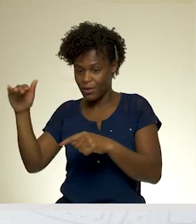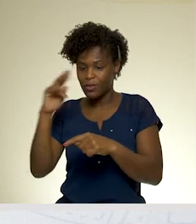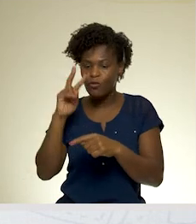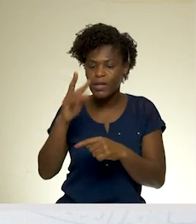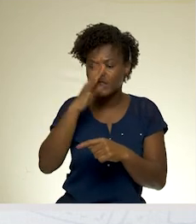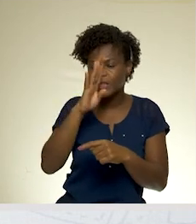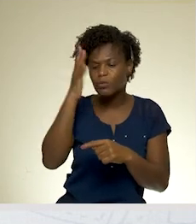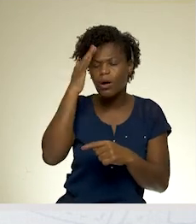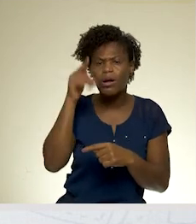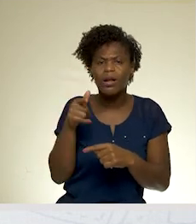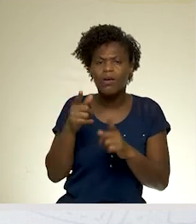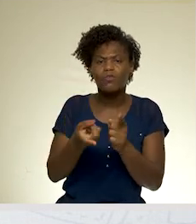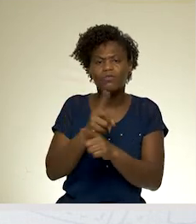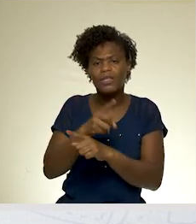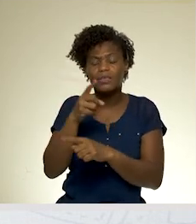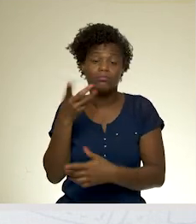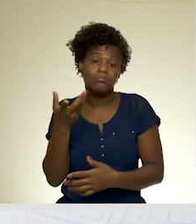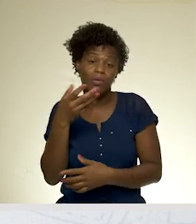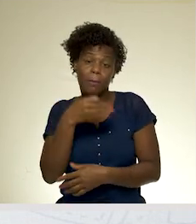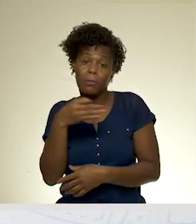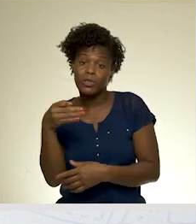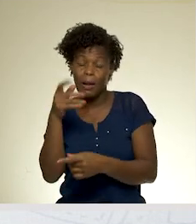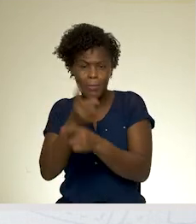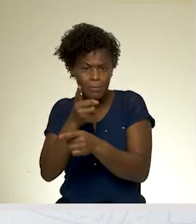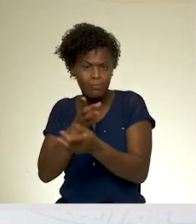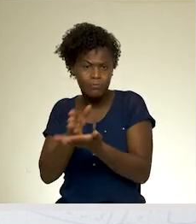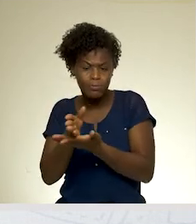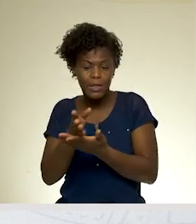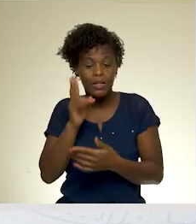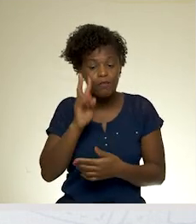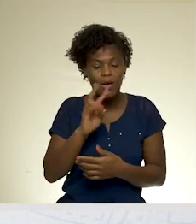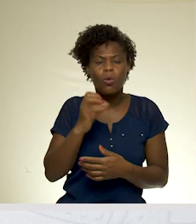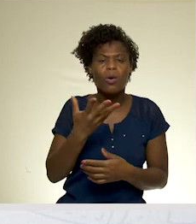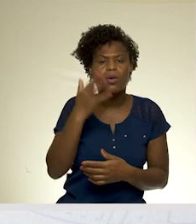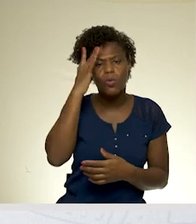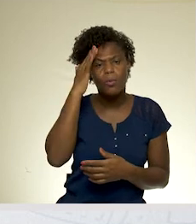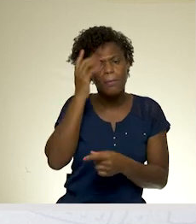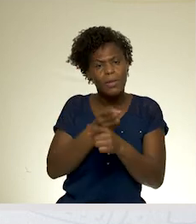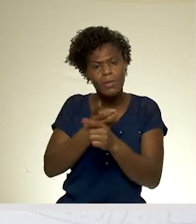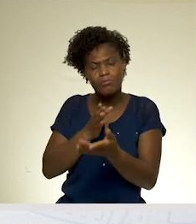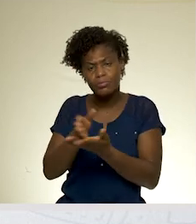são inversamente proporcionais e indique a constante da proporcionalidade.